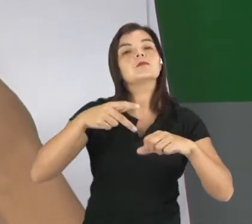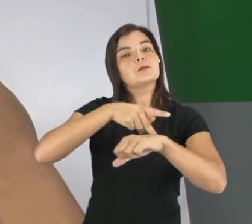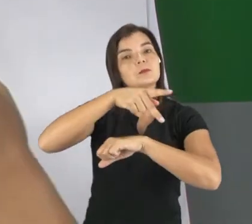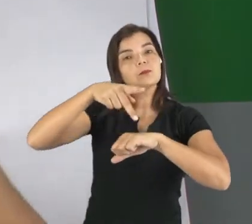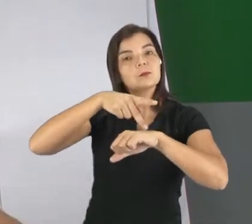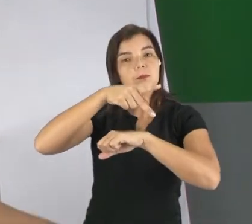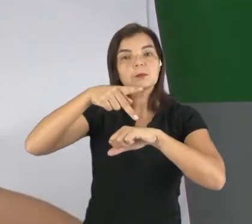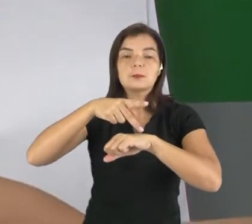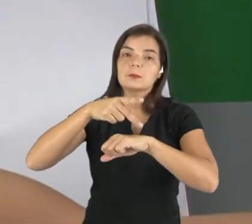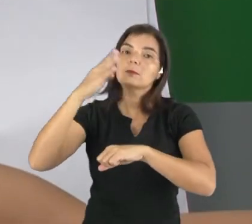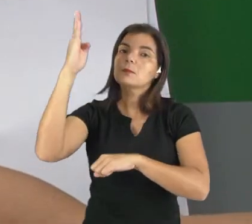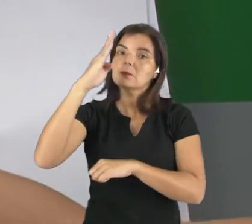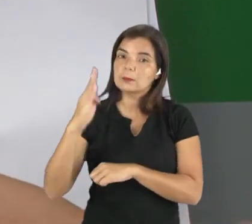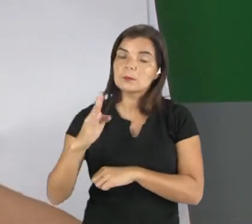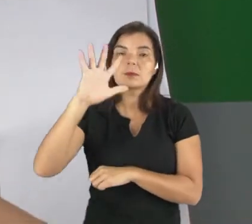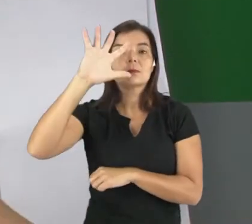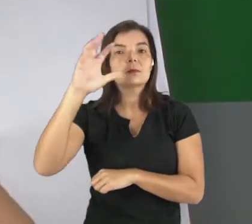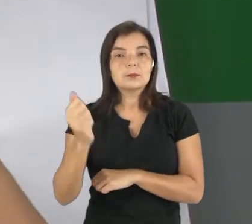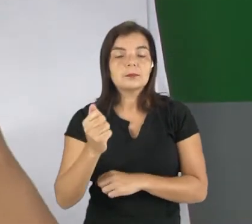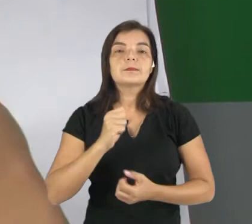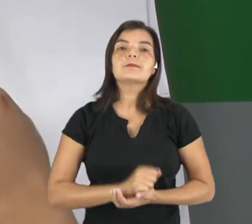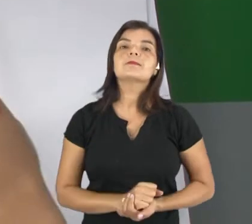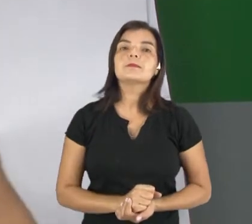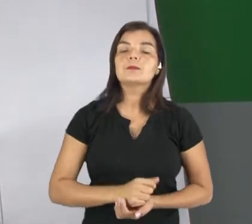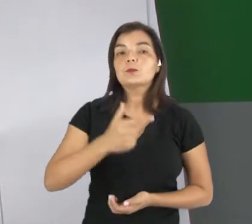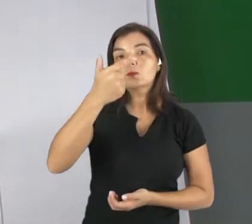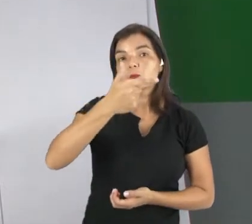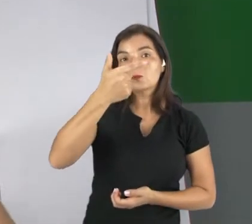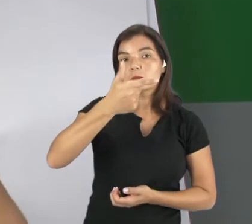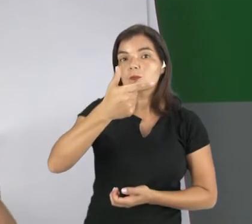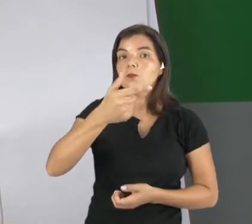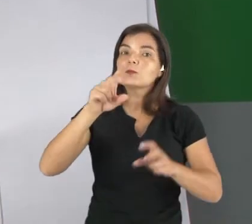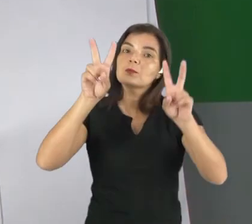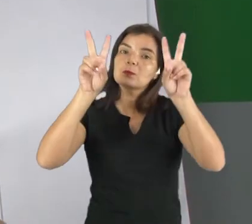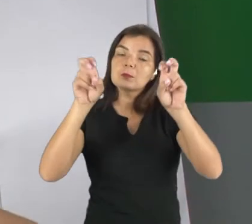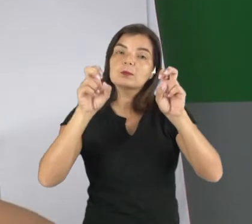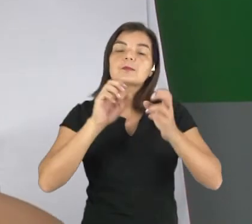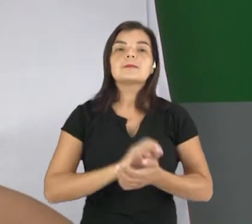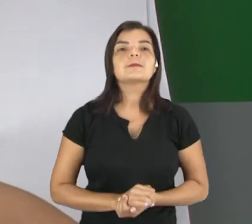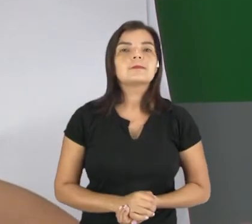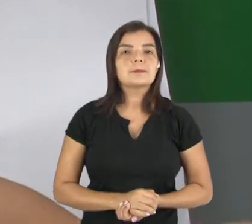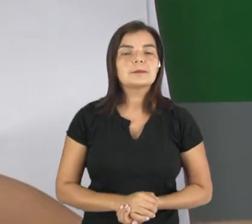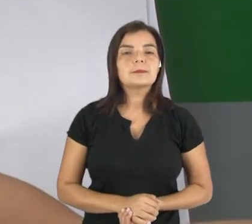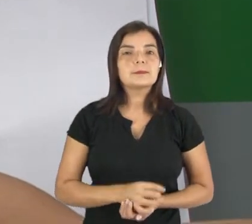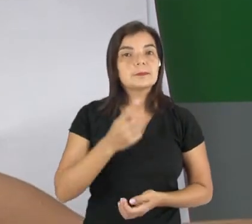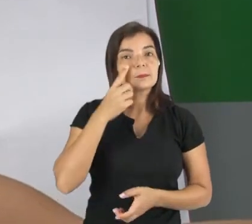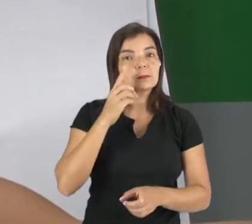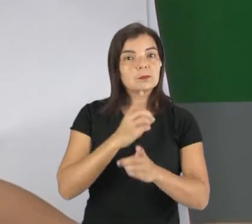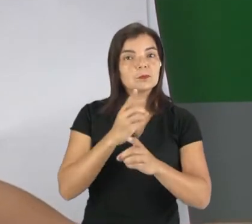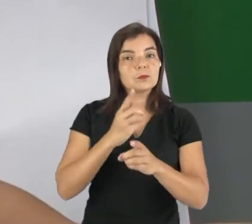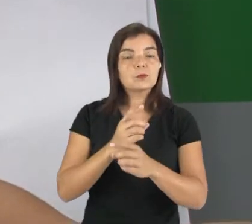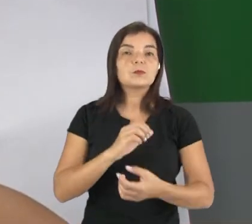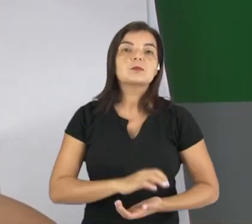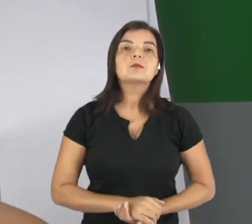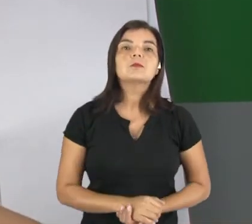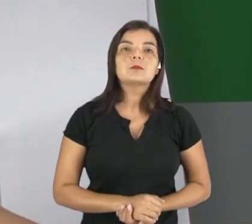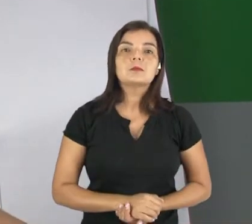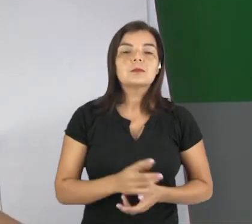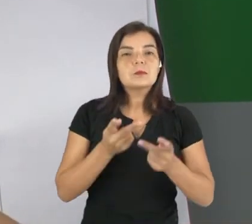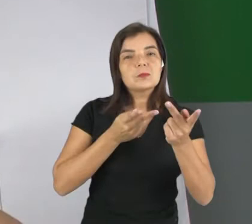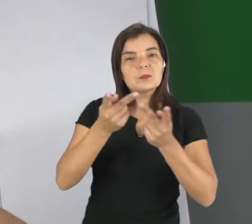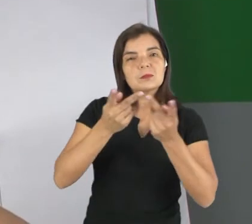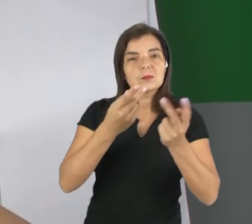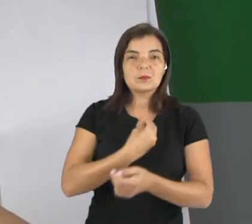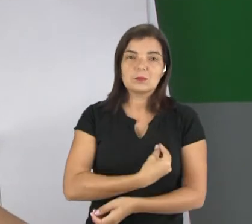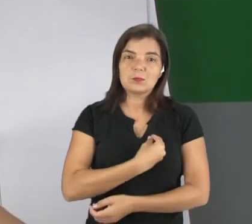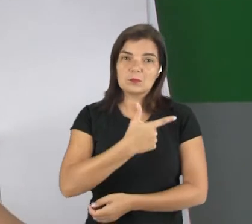África. Aí, ó, o secundário, que é o subtítulo, alguns vocês vão encontrar esse nome também, subtítulo. O projeto existe